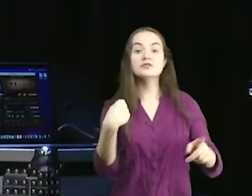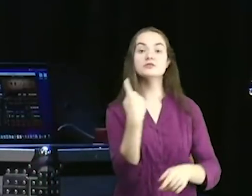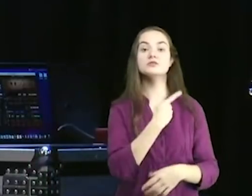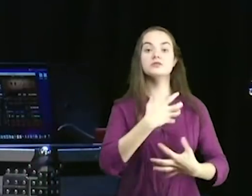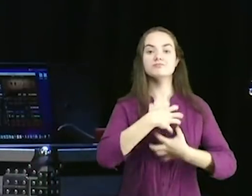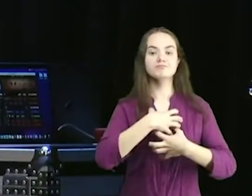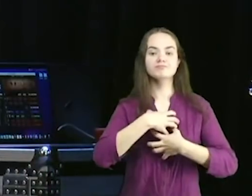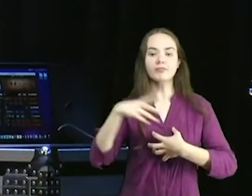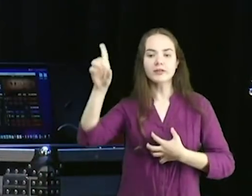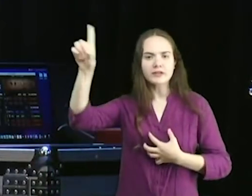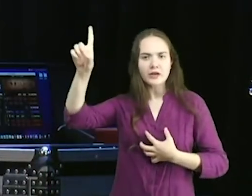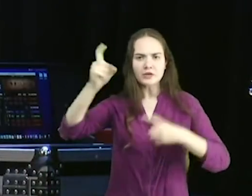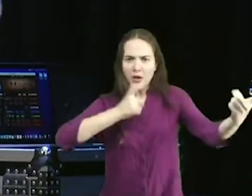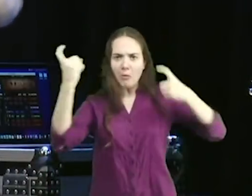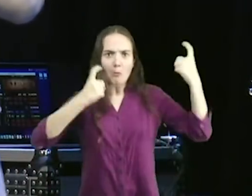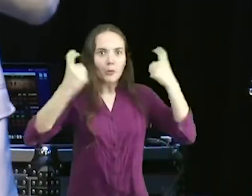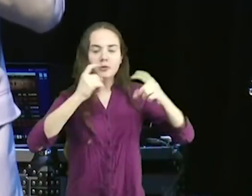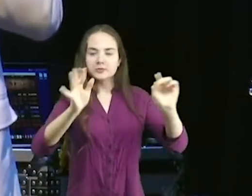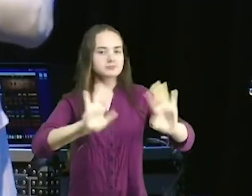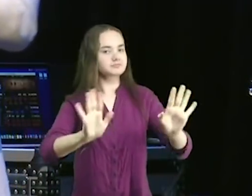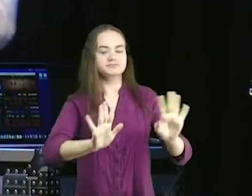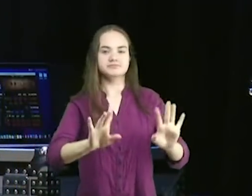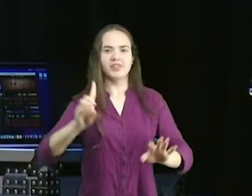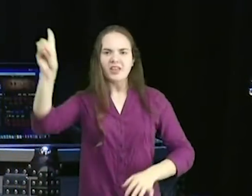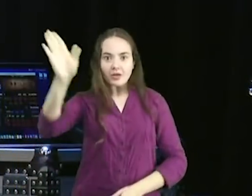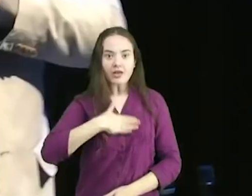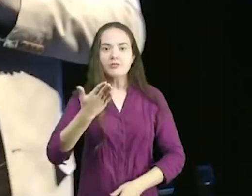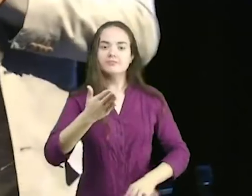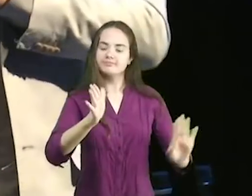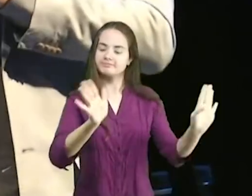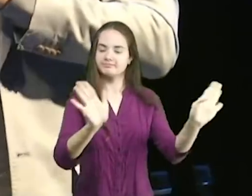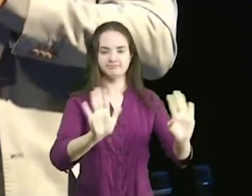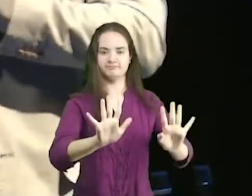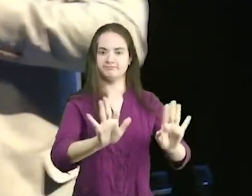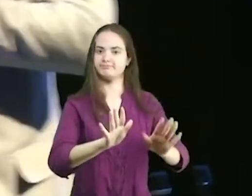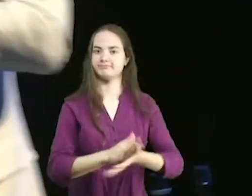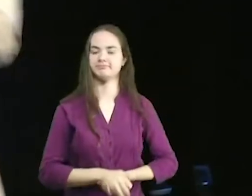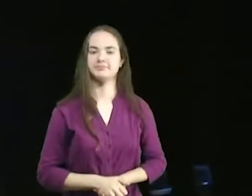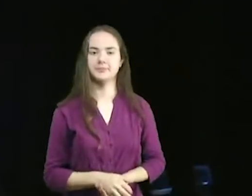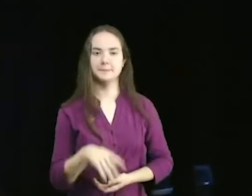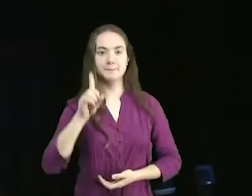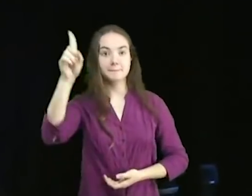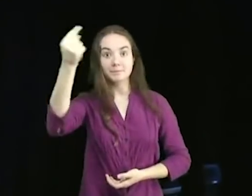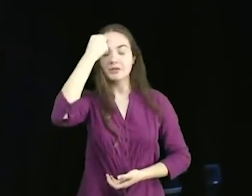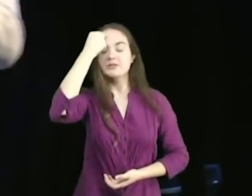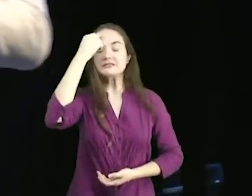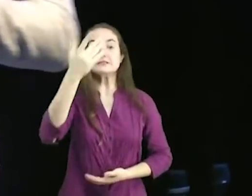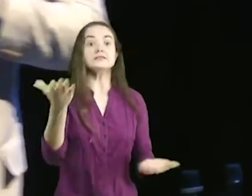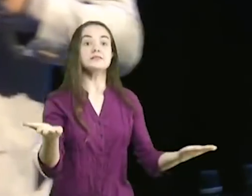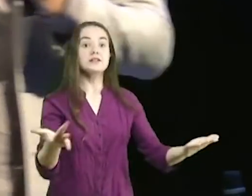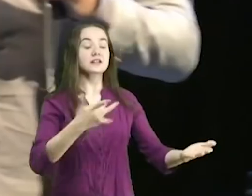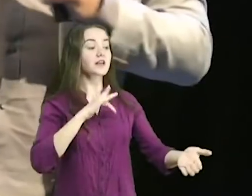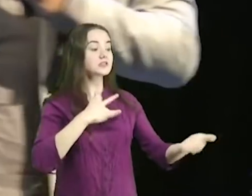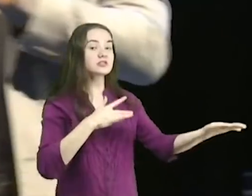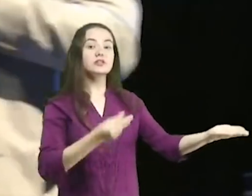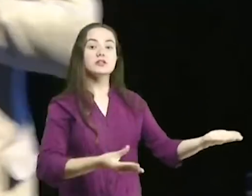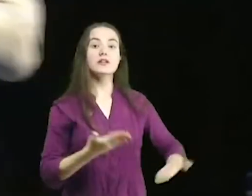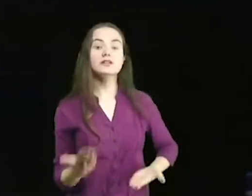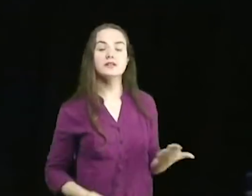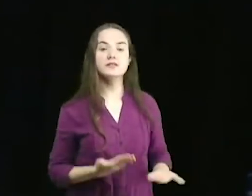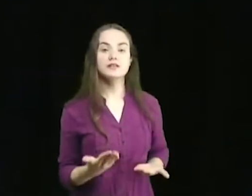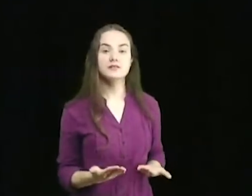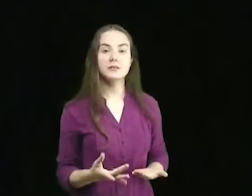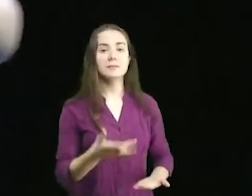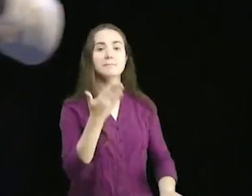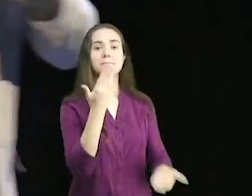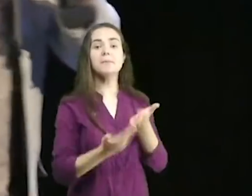fica desesperado, Deus não é pego de surpresa, Deus não falou assim, ih, coitadinha da minha serva, coitadinha,